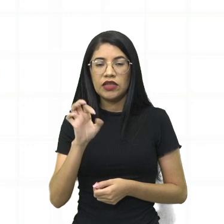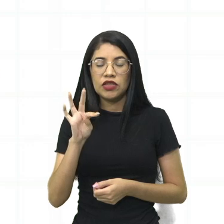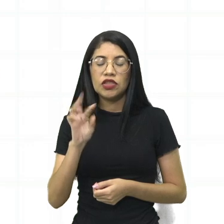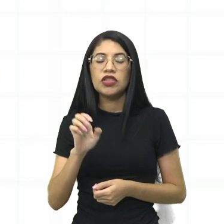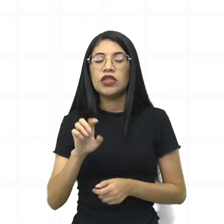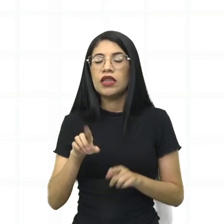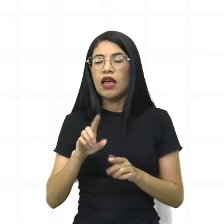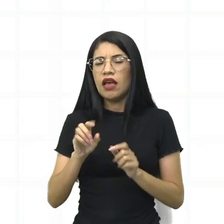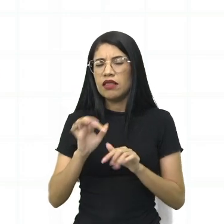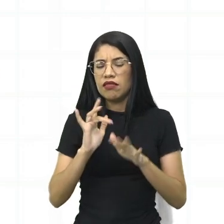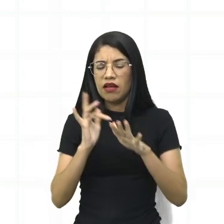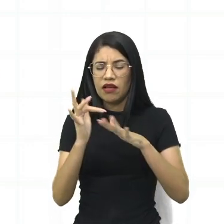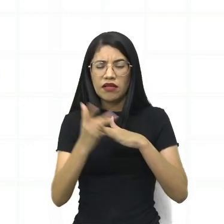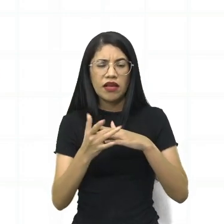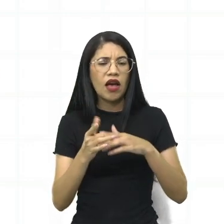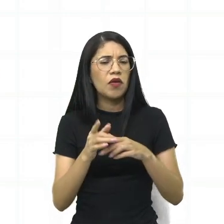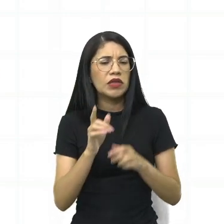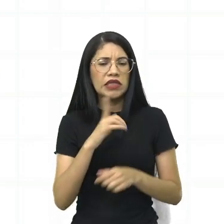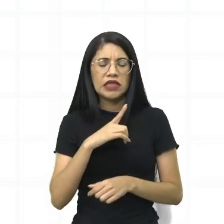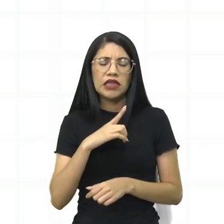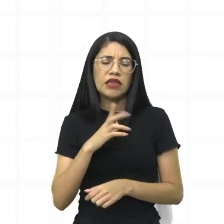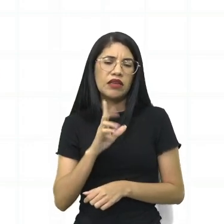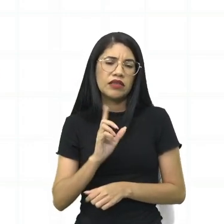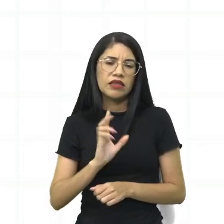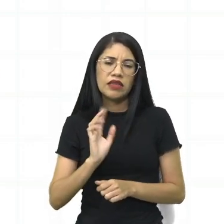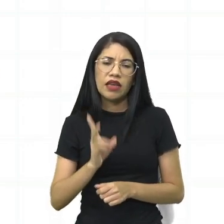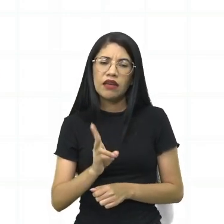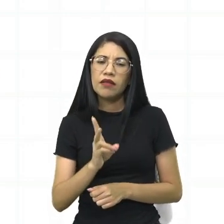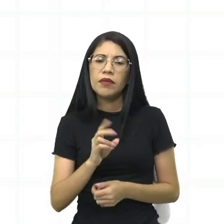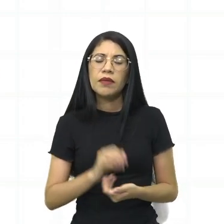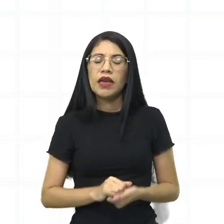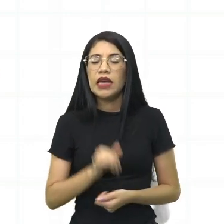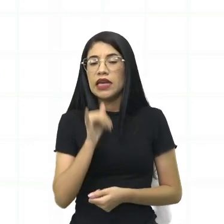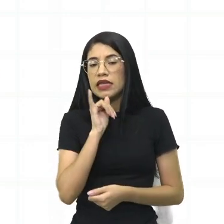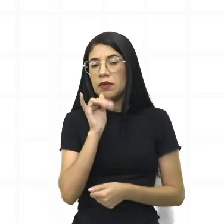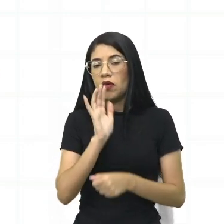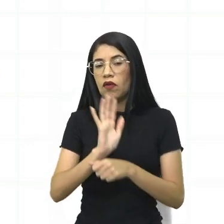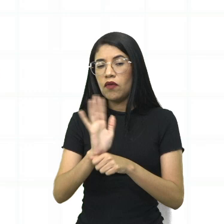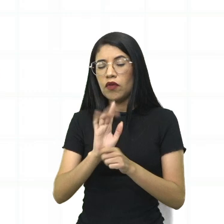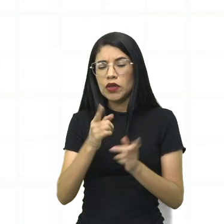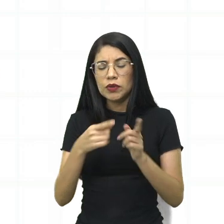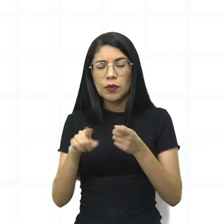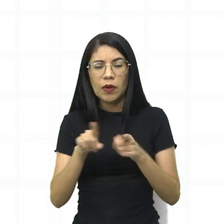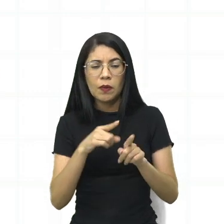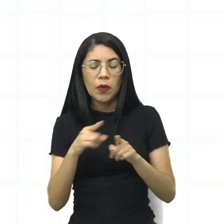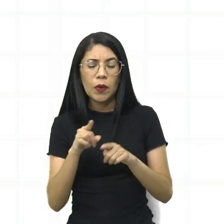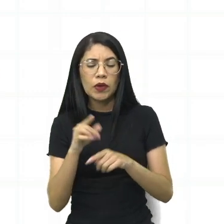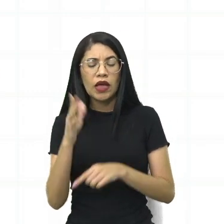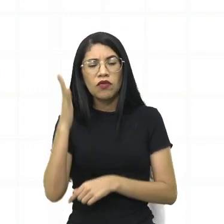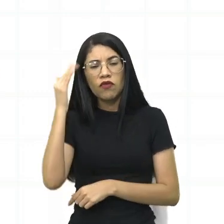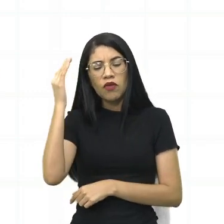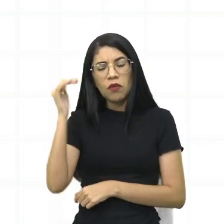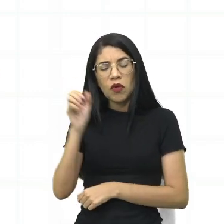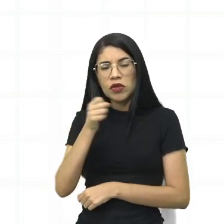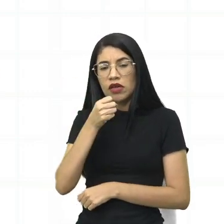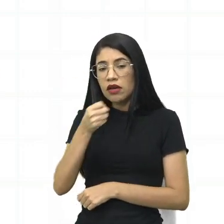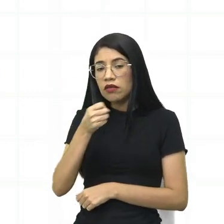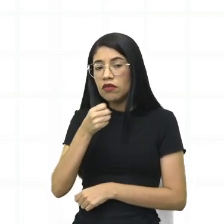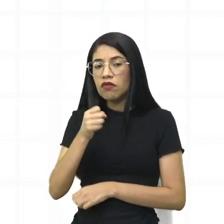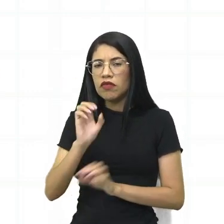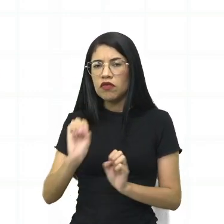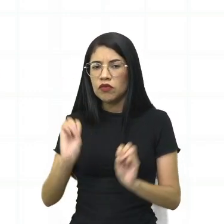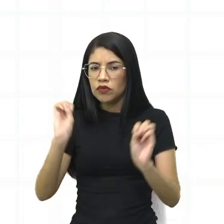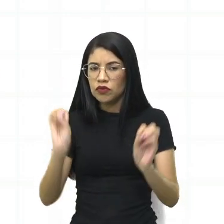nas redes sociais, né? Ah, saiu o clipe de um cantor famoso, né? Teve um